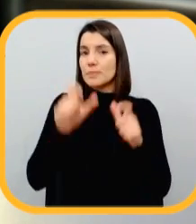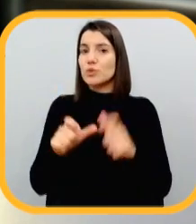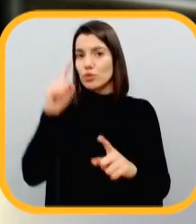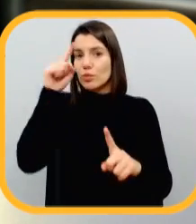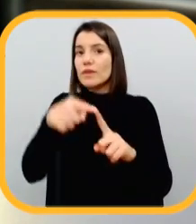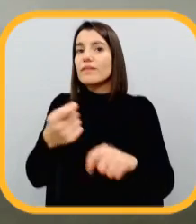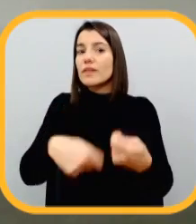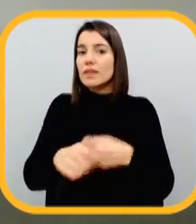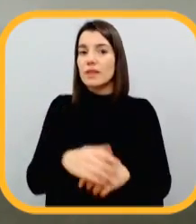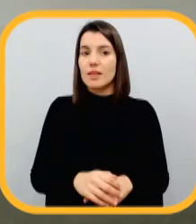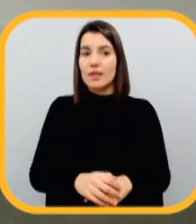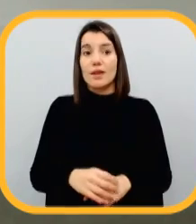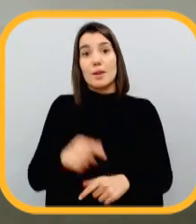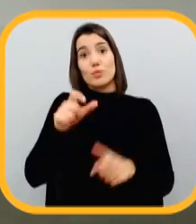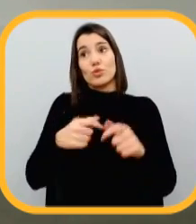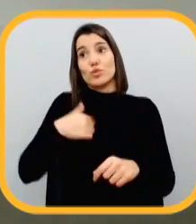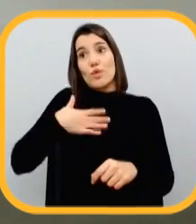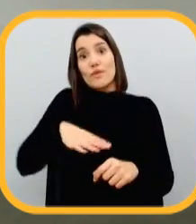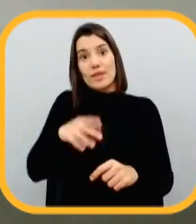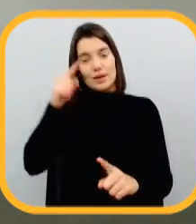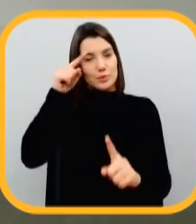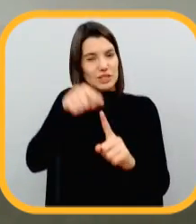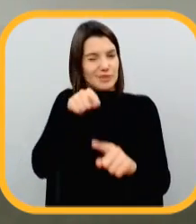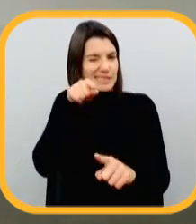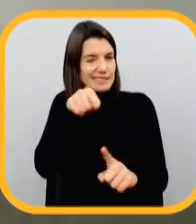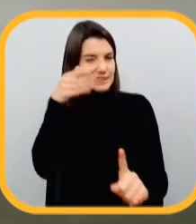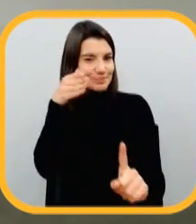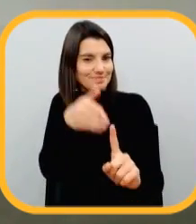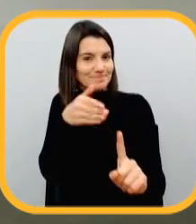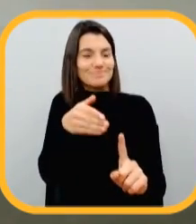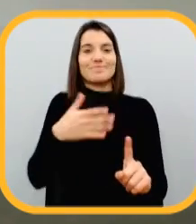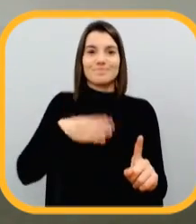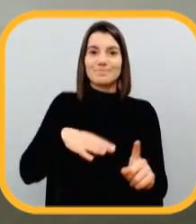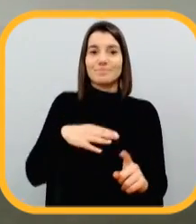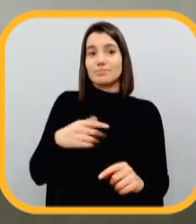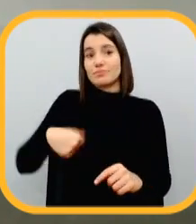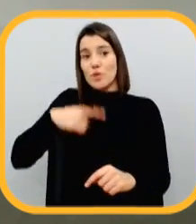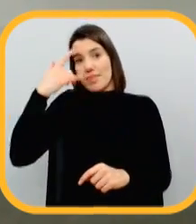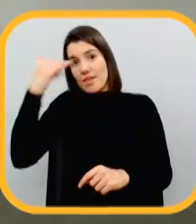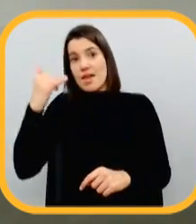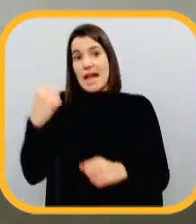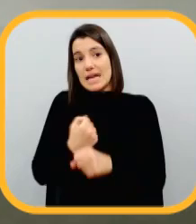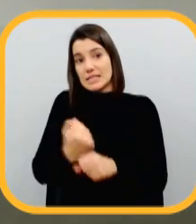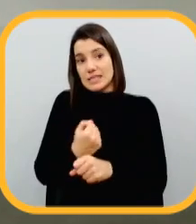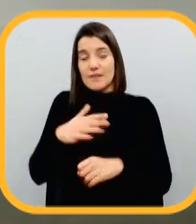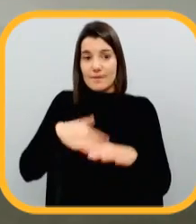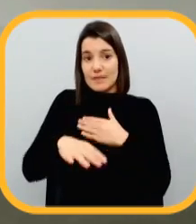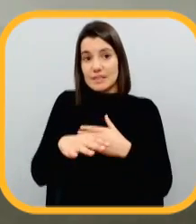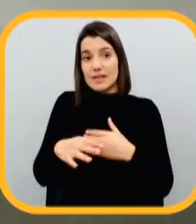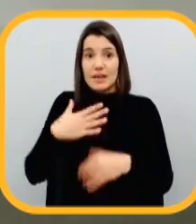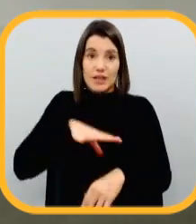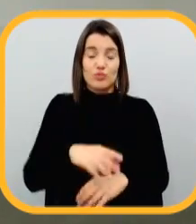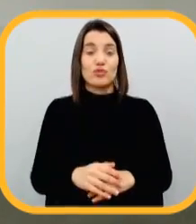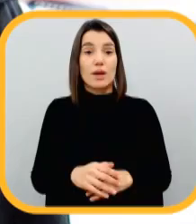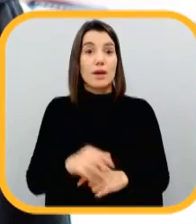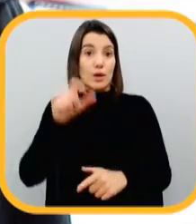o público-alvo? É o público que nós queremos alcançar com o nosso, ou seja, com o nosso plano ou com a nossa ação que vamos realizar